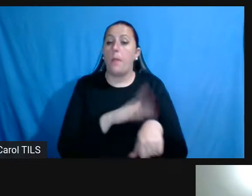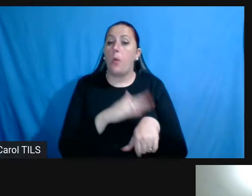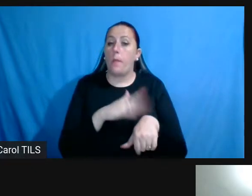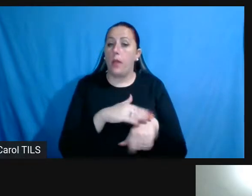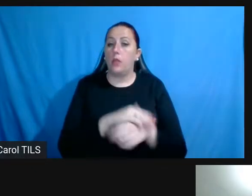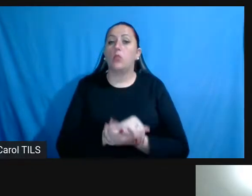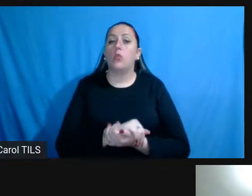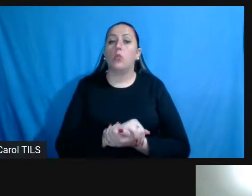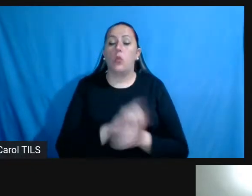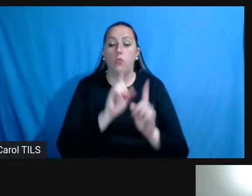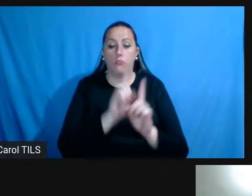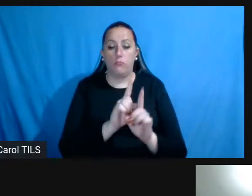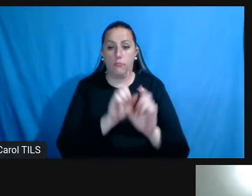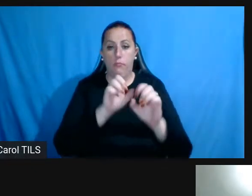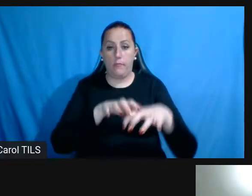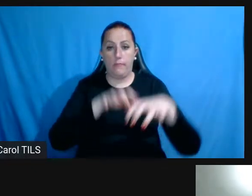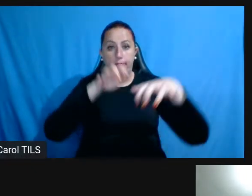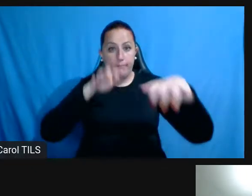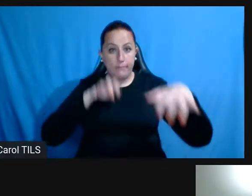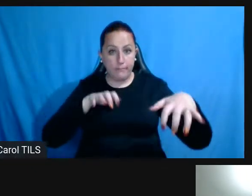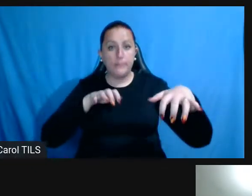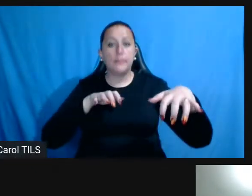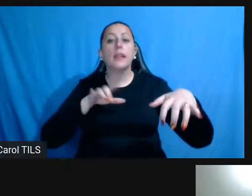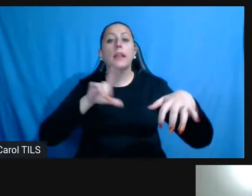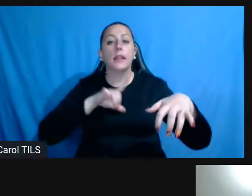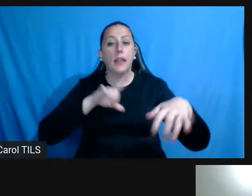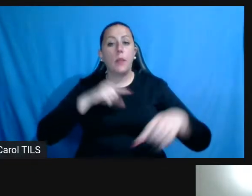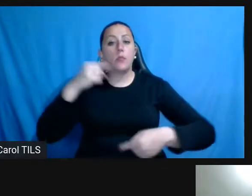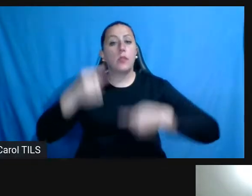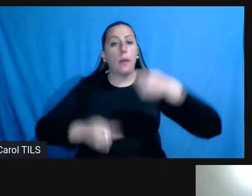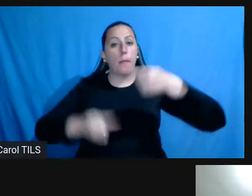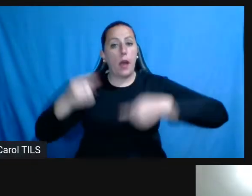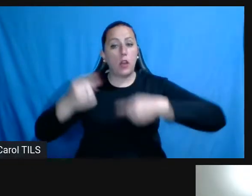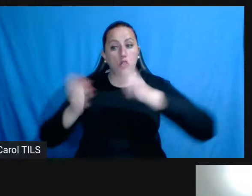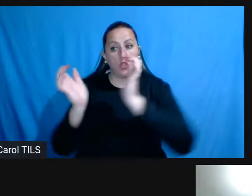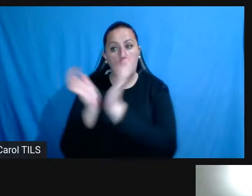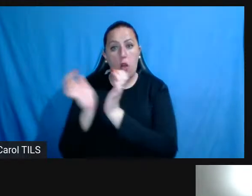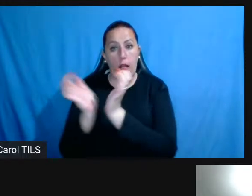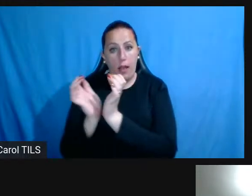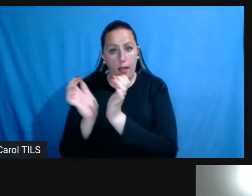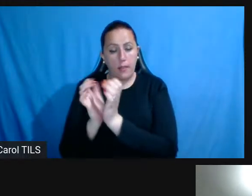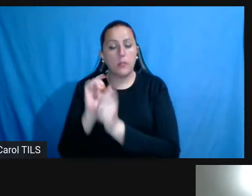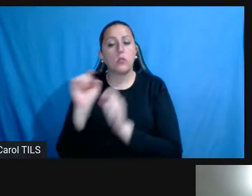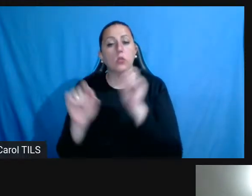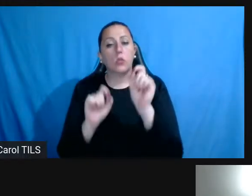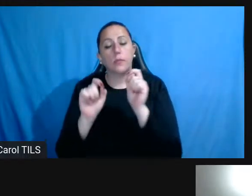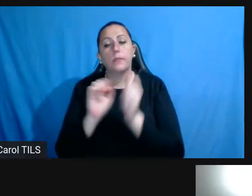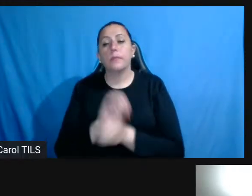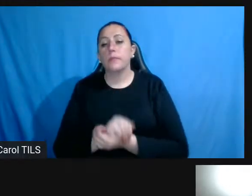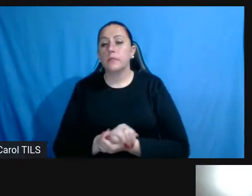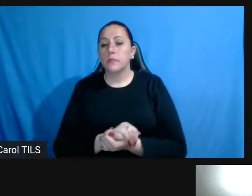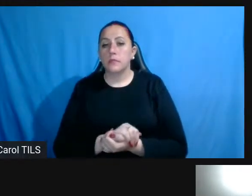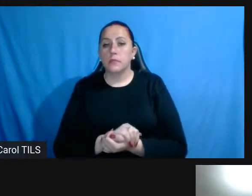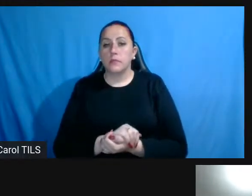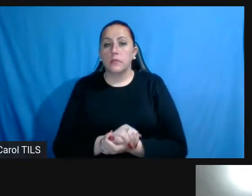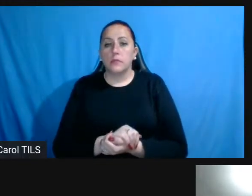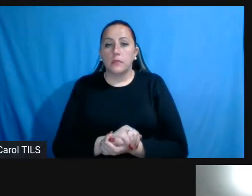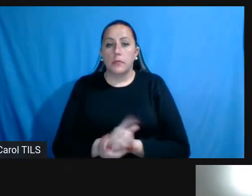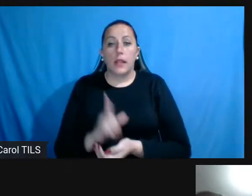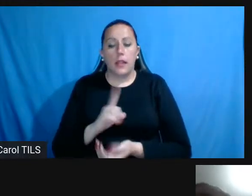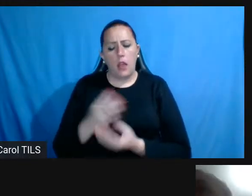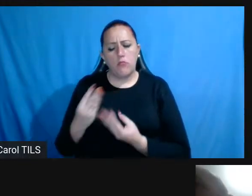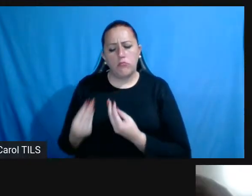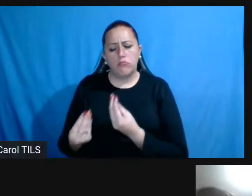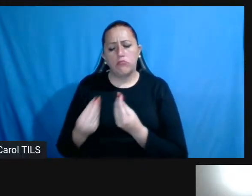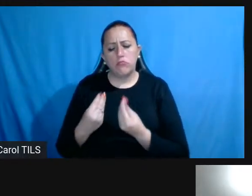nesse cenário remoto, nós temos dialogado com os colegas, tá, que têm essa sensibilidade